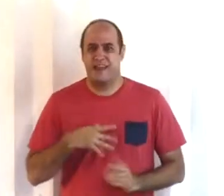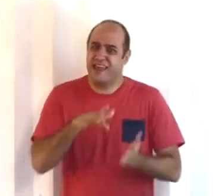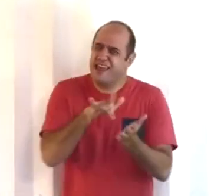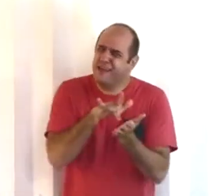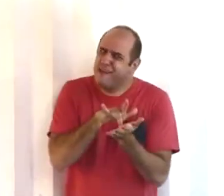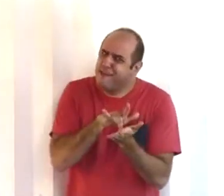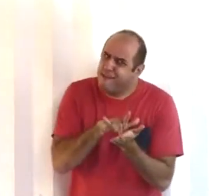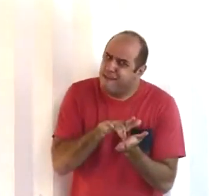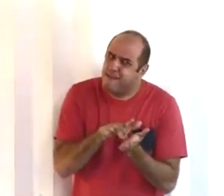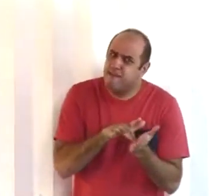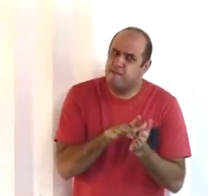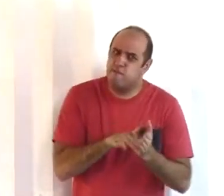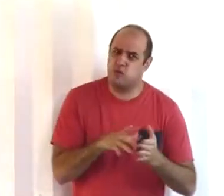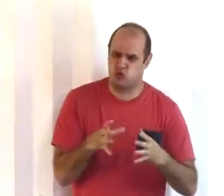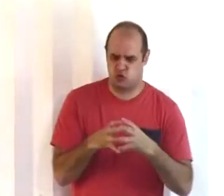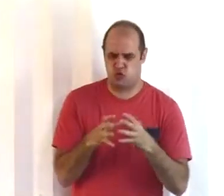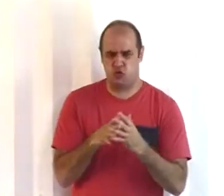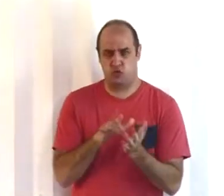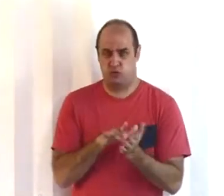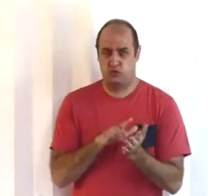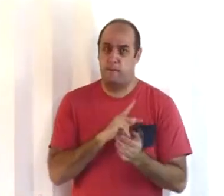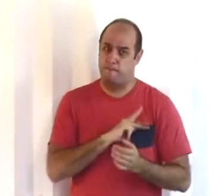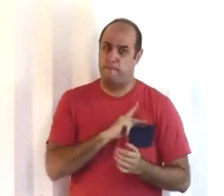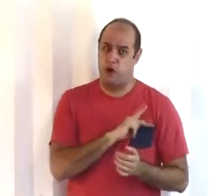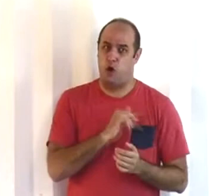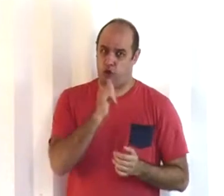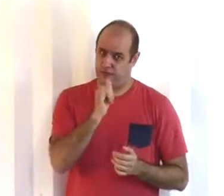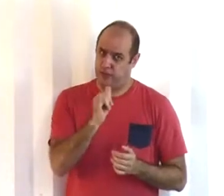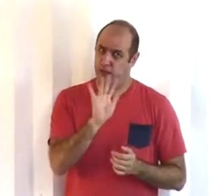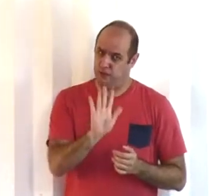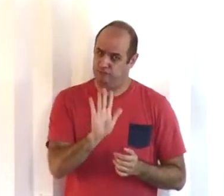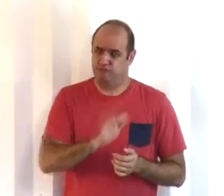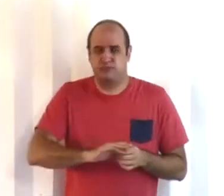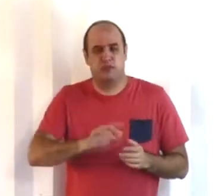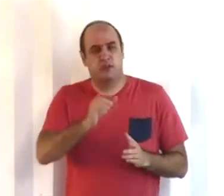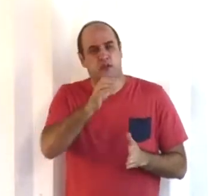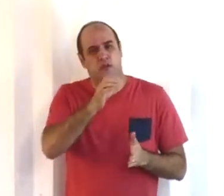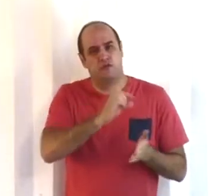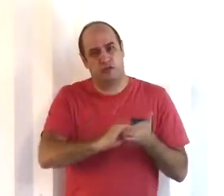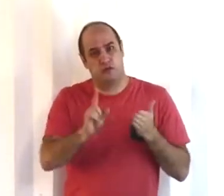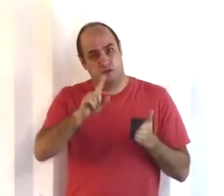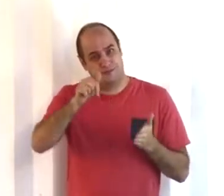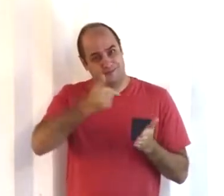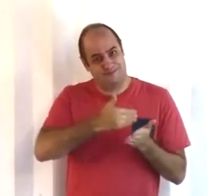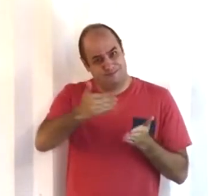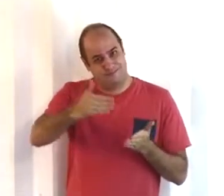inimigos, segundo Paulo, aqui nos versículos 17 para frente,